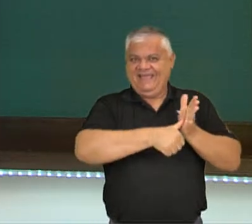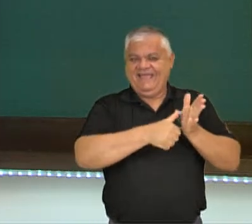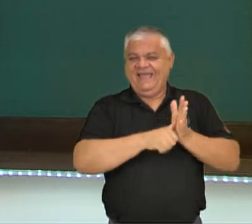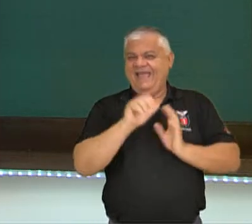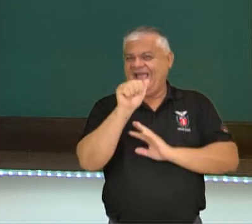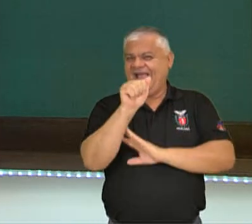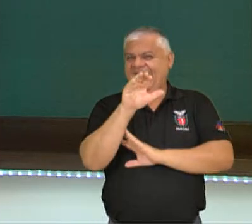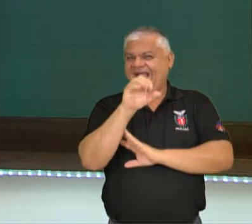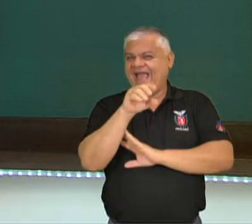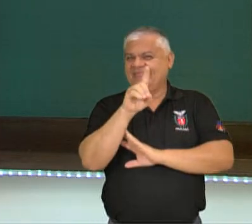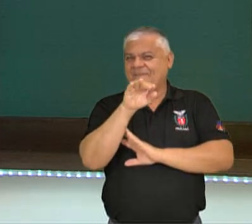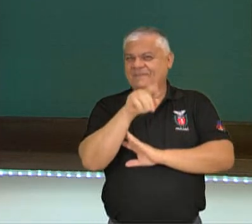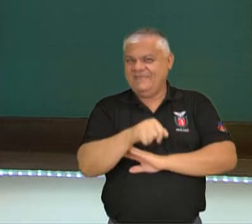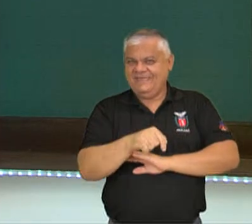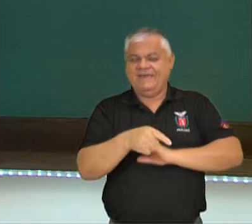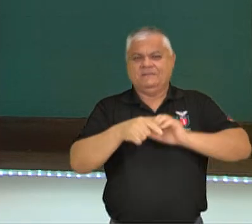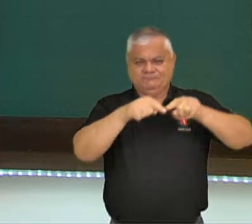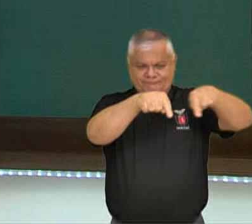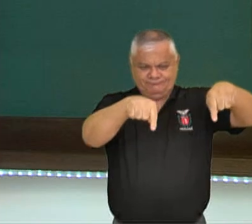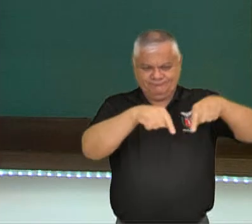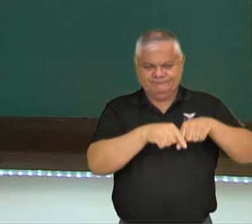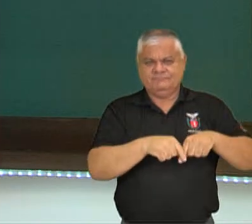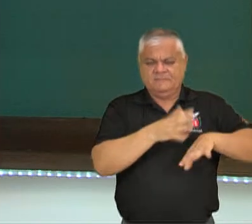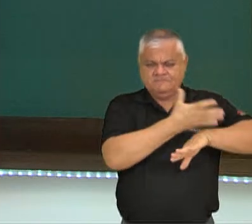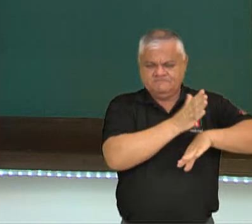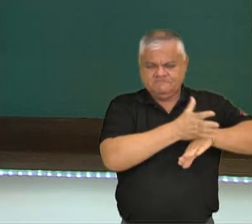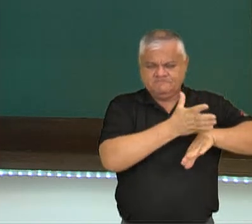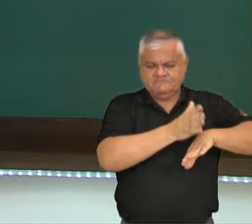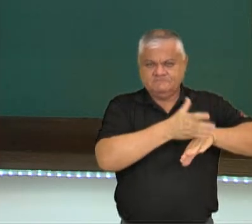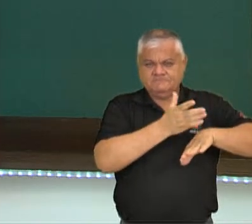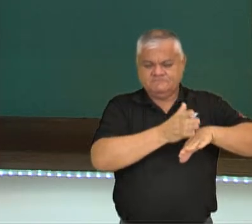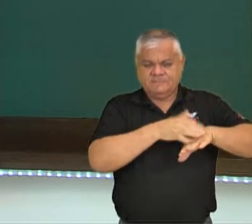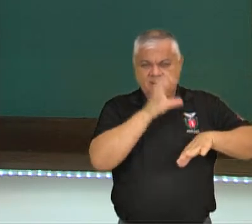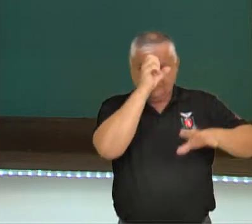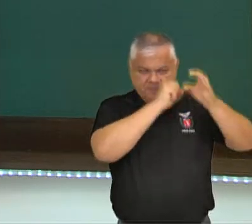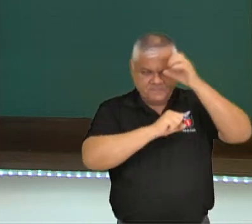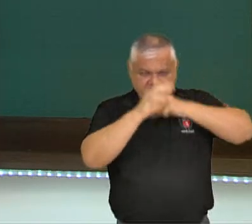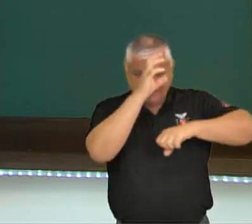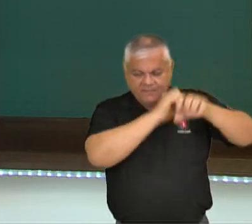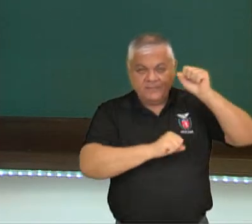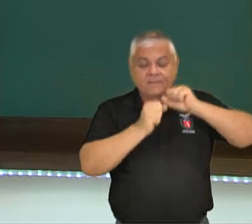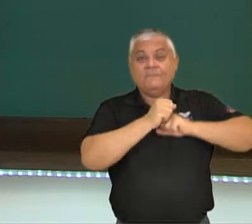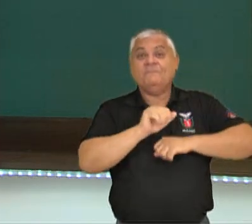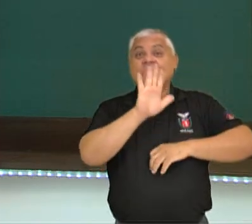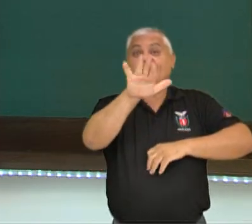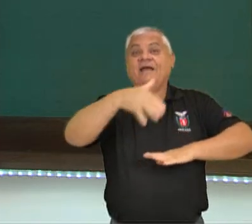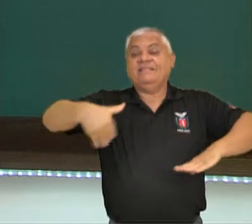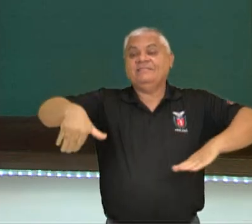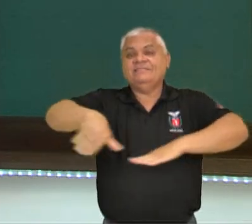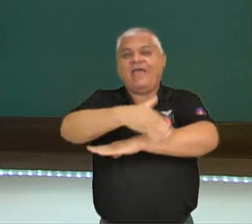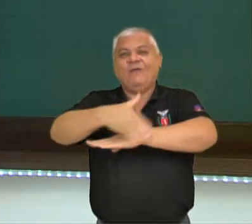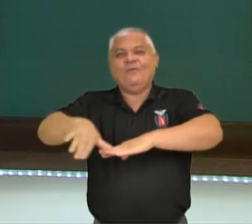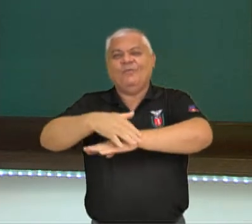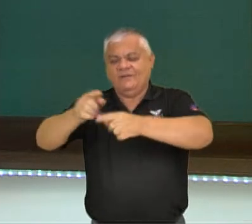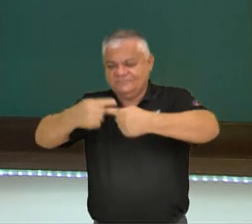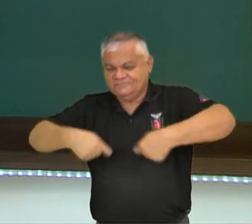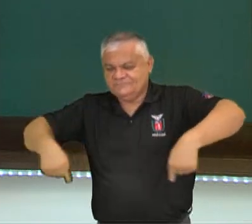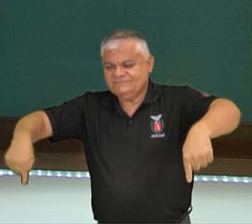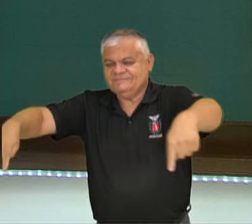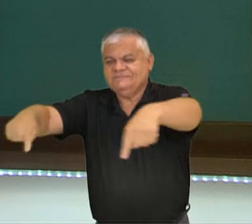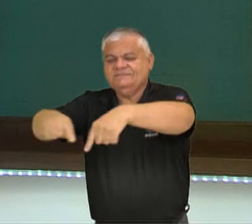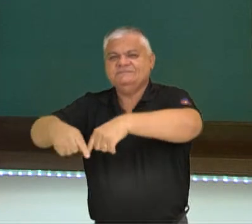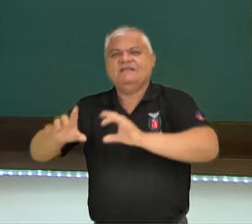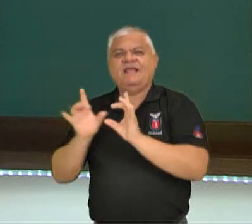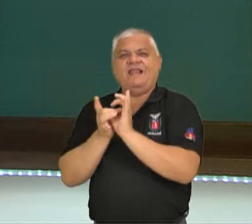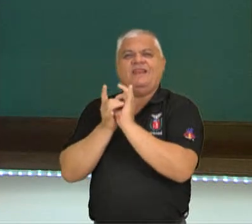os golpes, aprendo a execução técnica desses golpes, mas é na roda que eles vão se